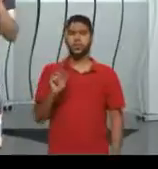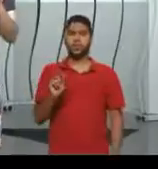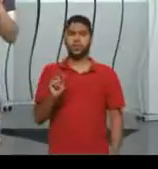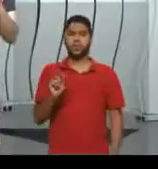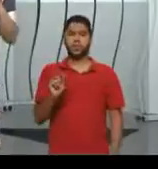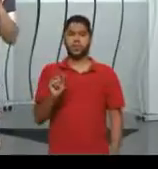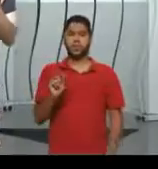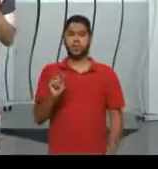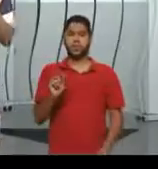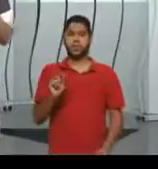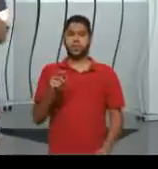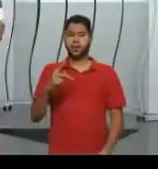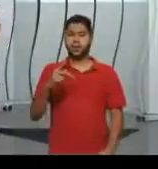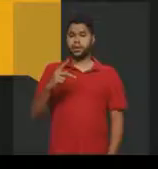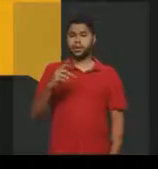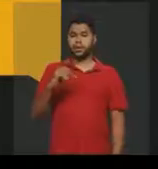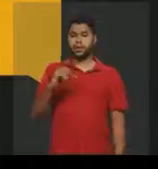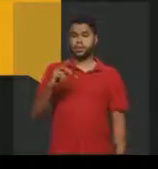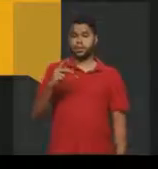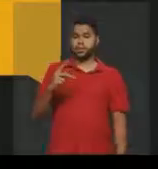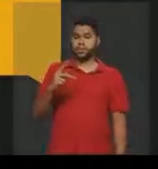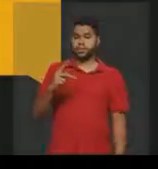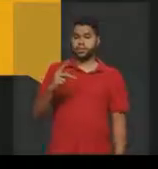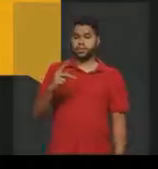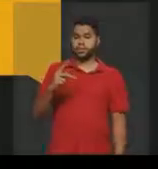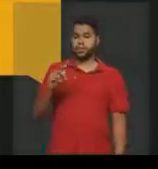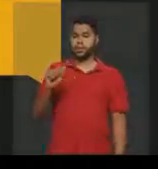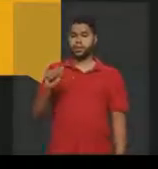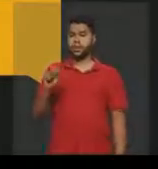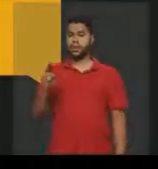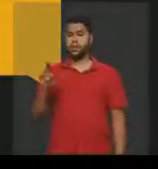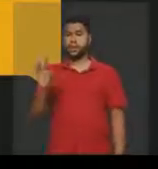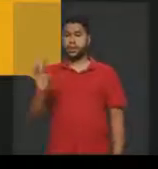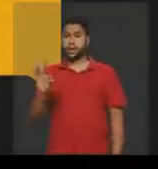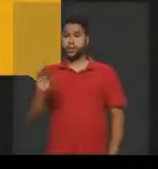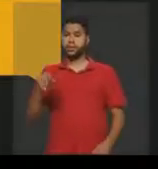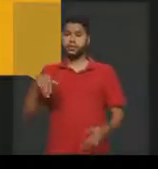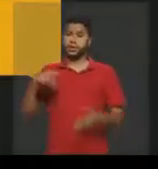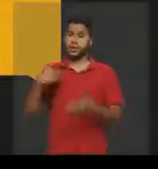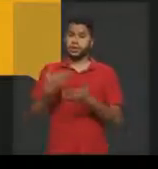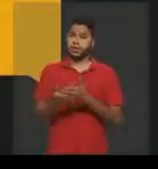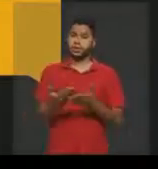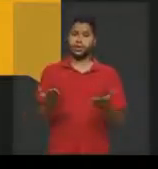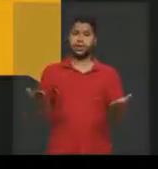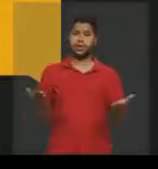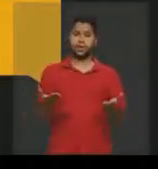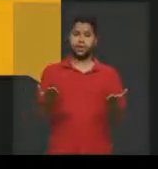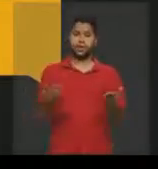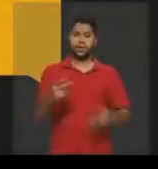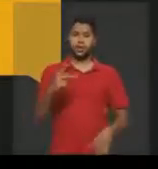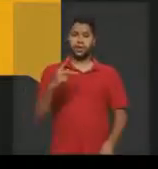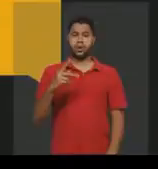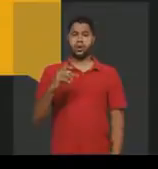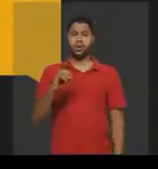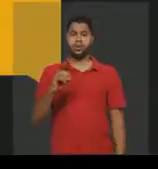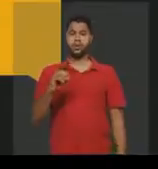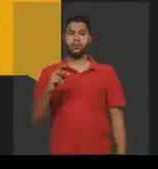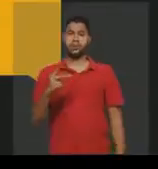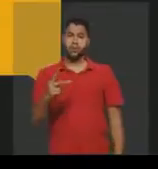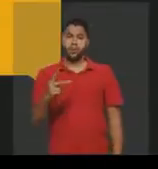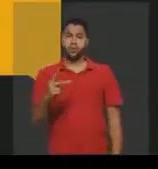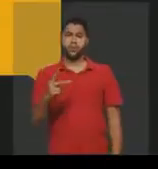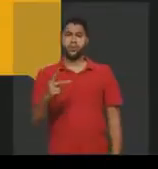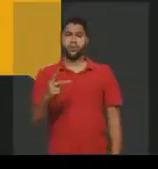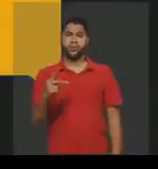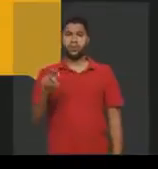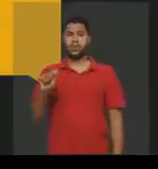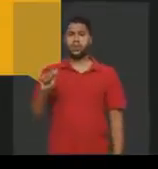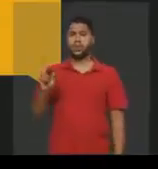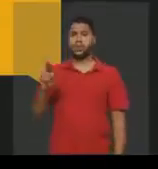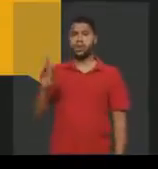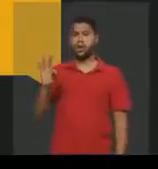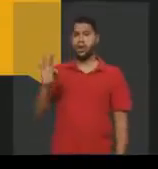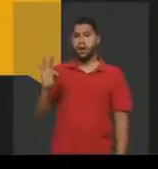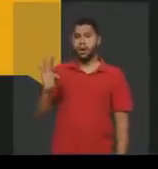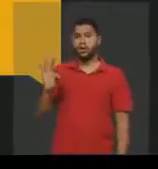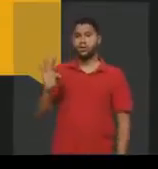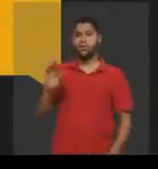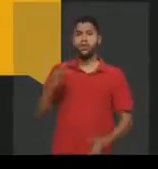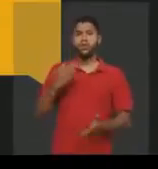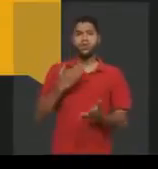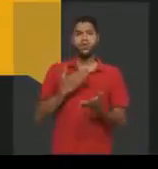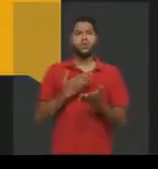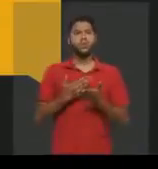da pop art até a nossa atualidade. A pop art, ela começa